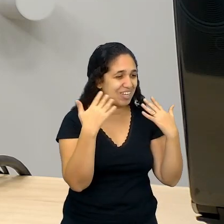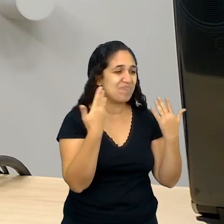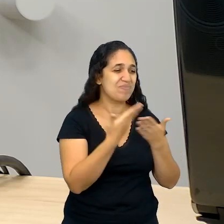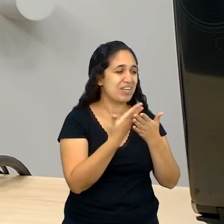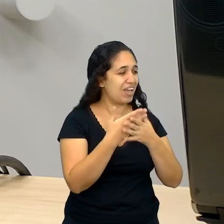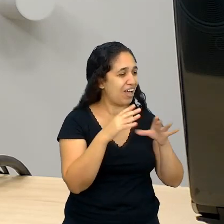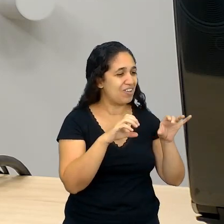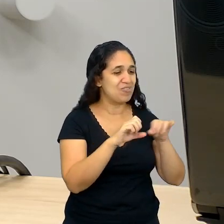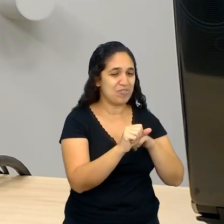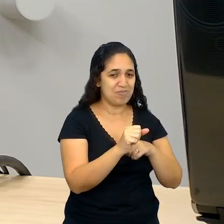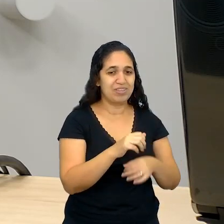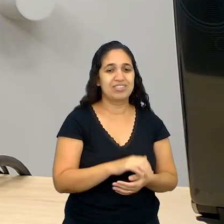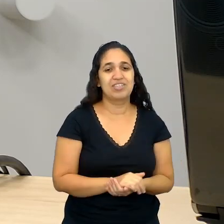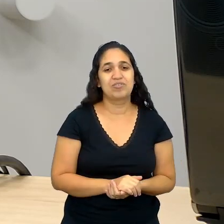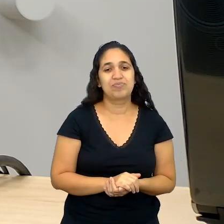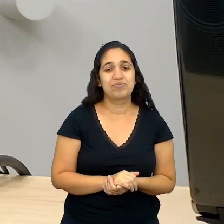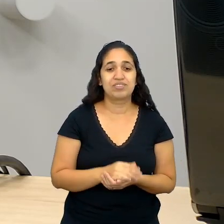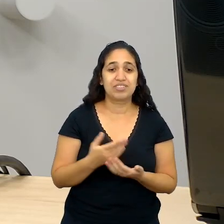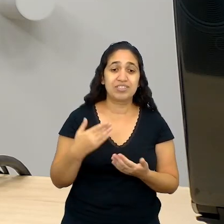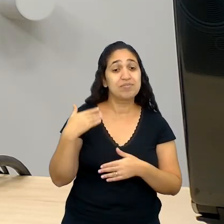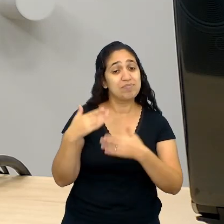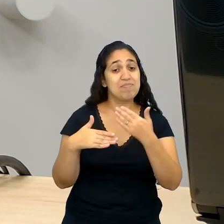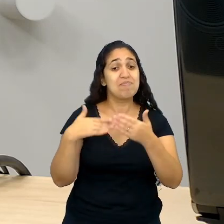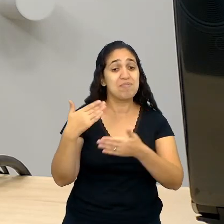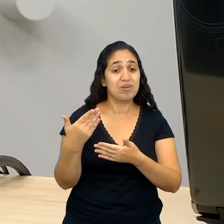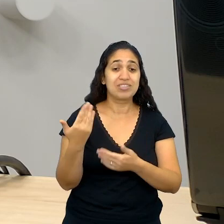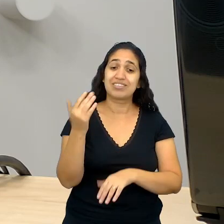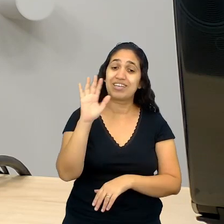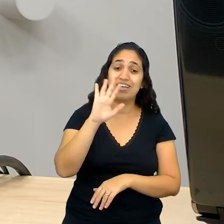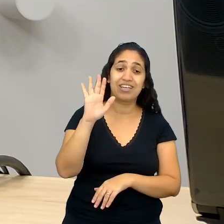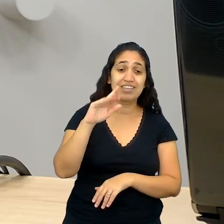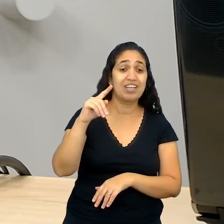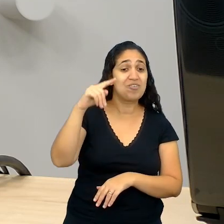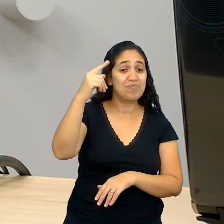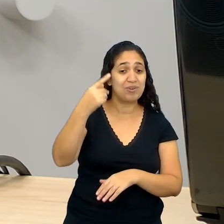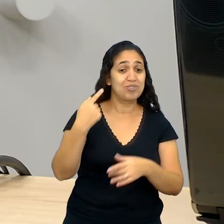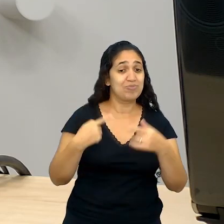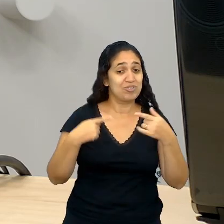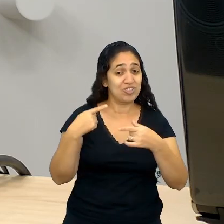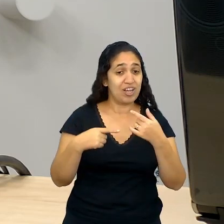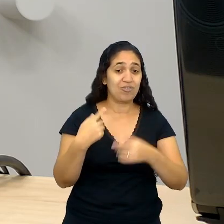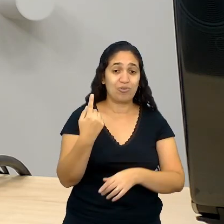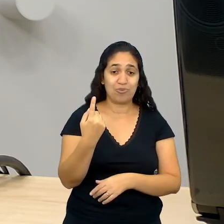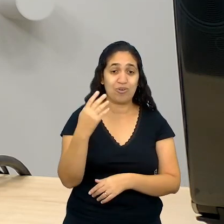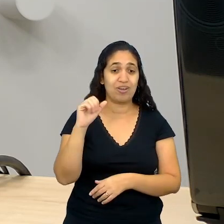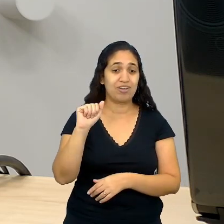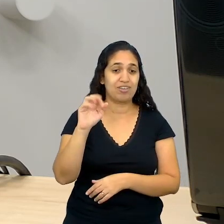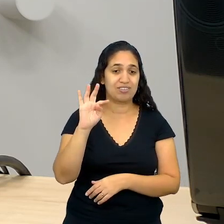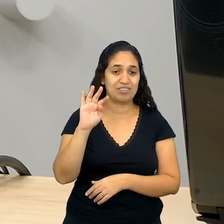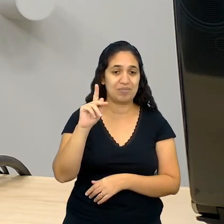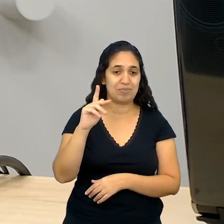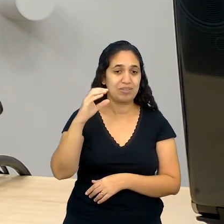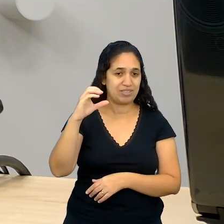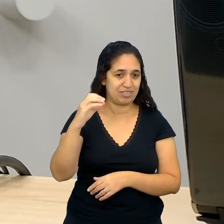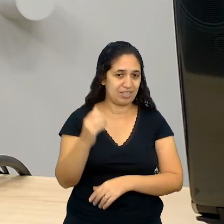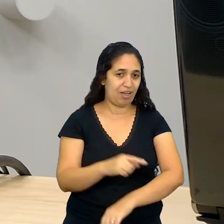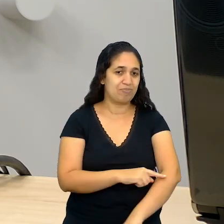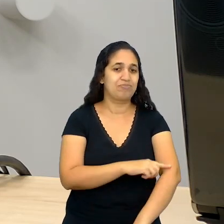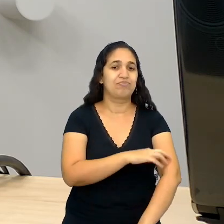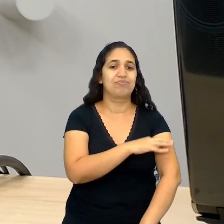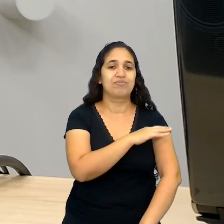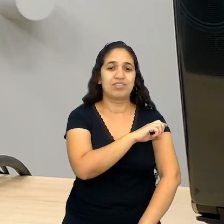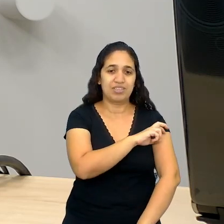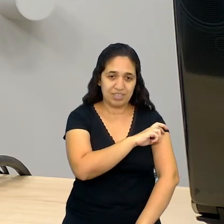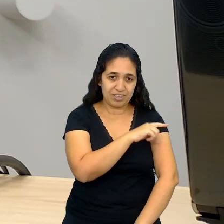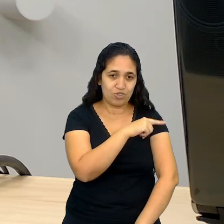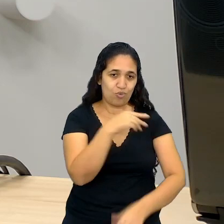deu. E a gente vai se falando, então, até o próximo diálogo. A gente vai ter uma TPC, inclusive, ainda para os anos iniciais, com foco